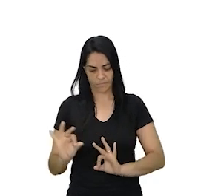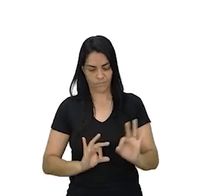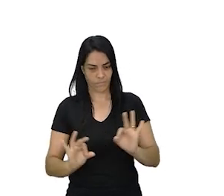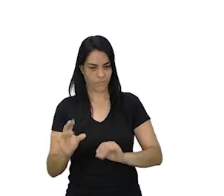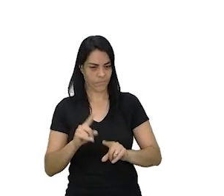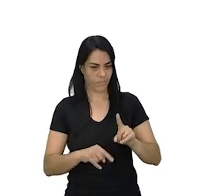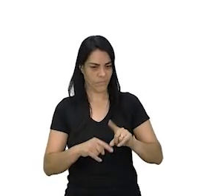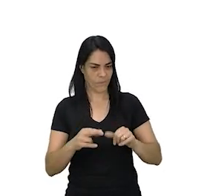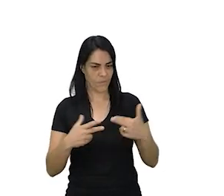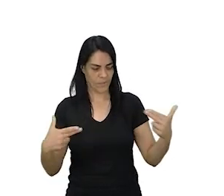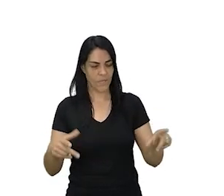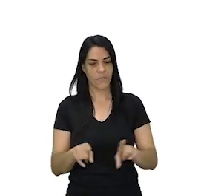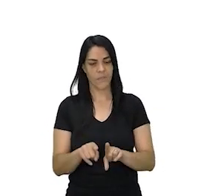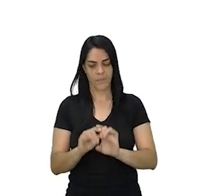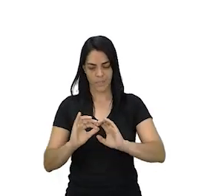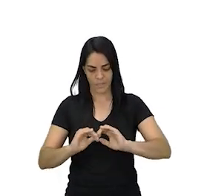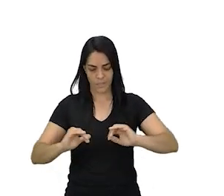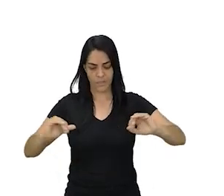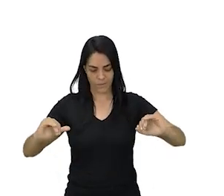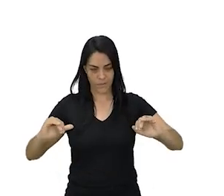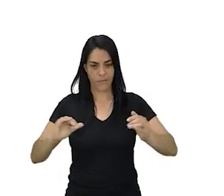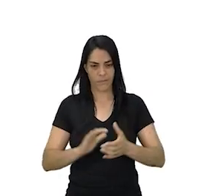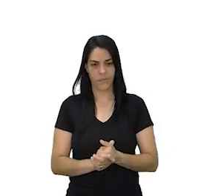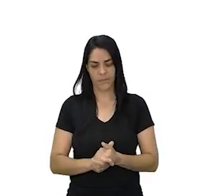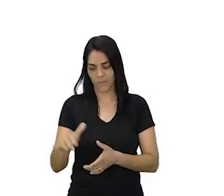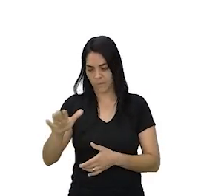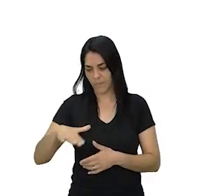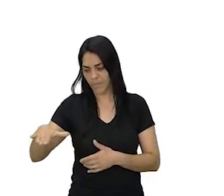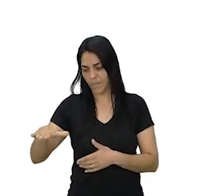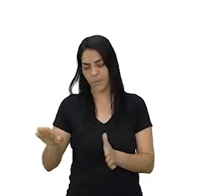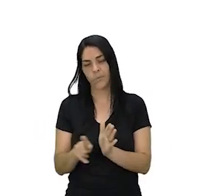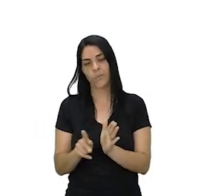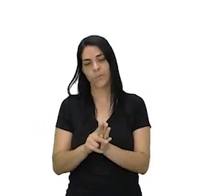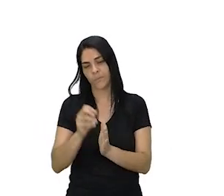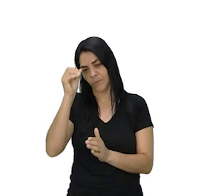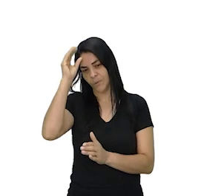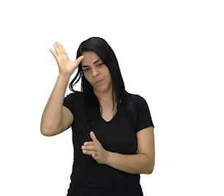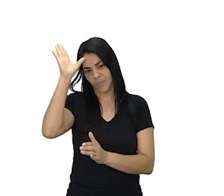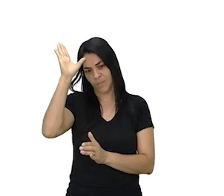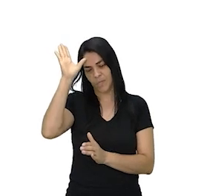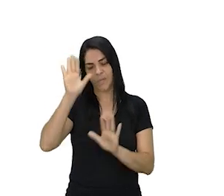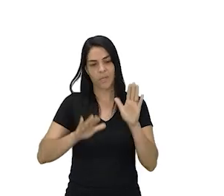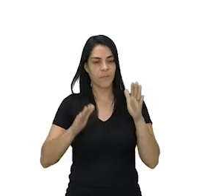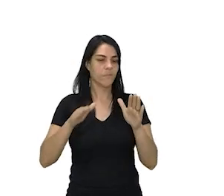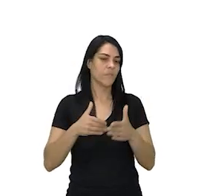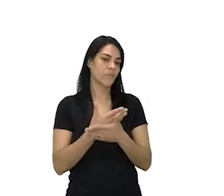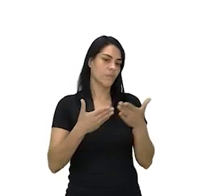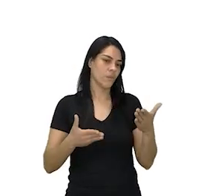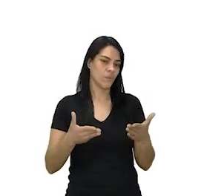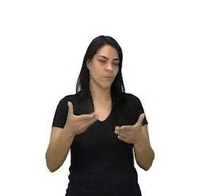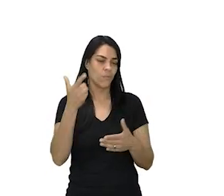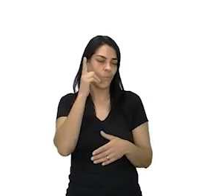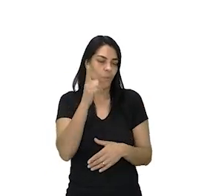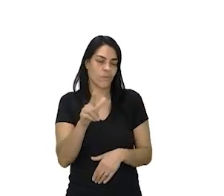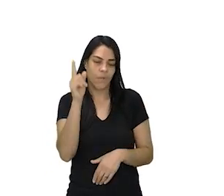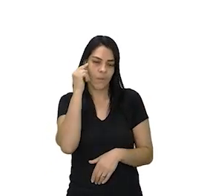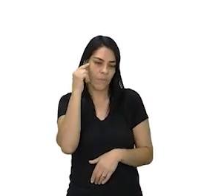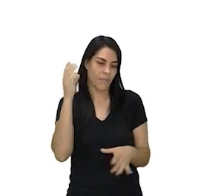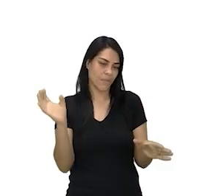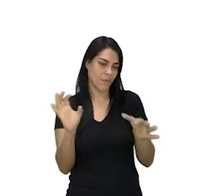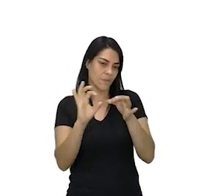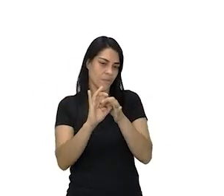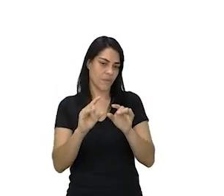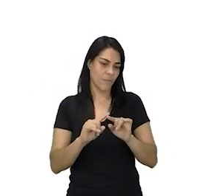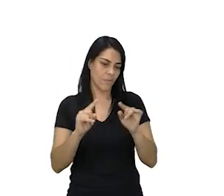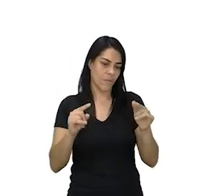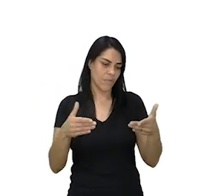também estarem separados, né, pelas áreas do conhecimento, nem sempre a gente consegue pensar nessa conexão. Então,